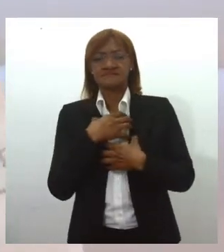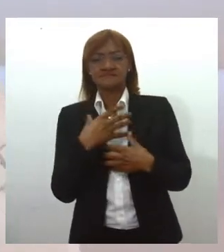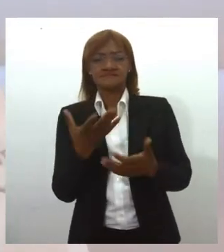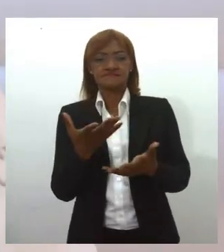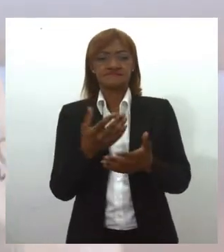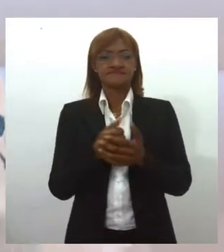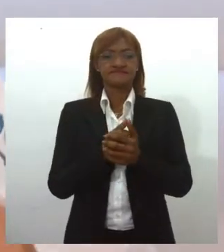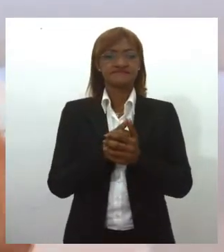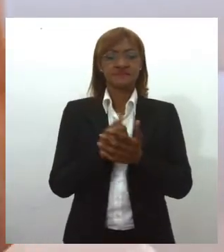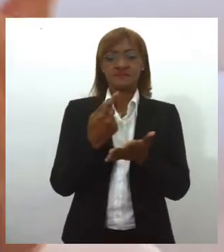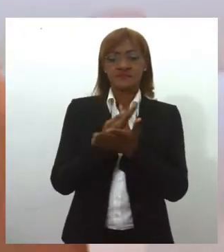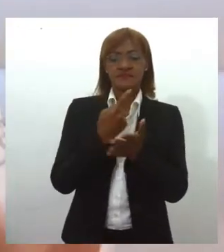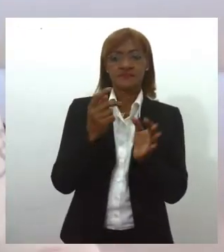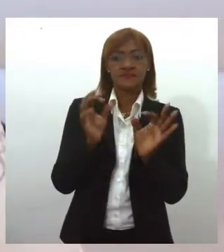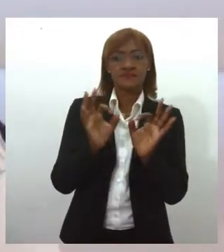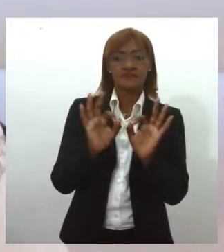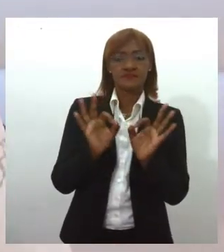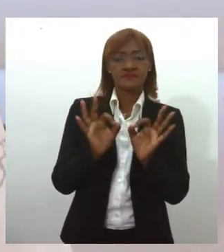por nada,